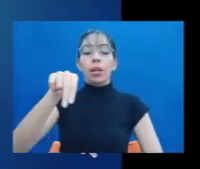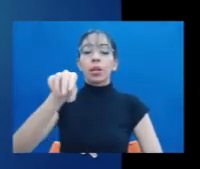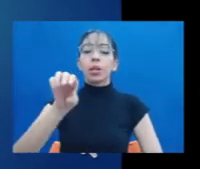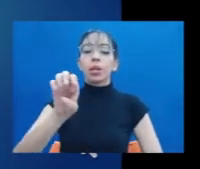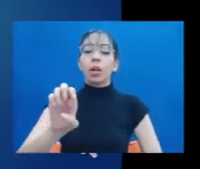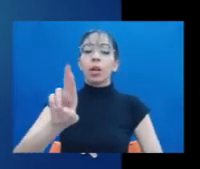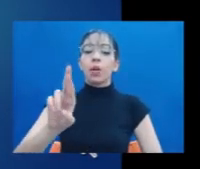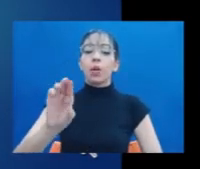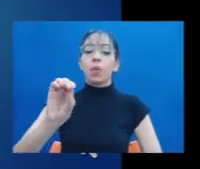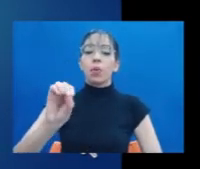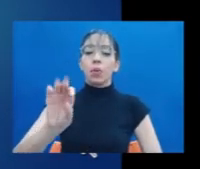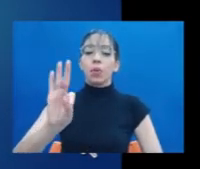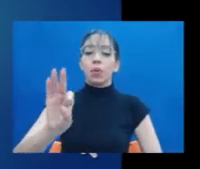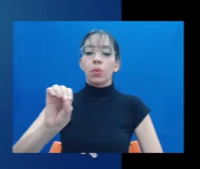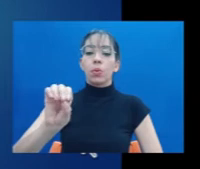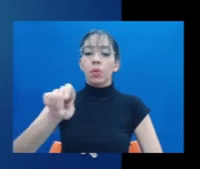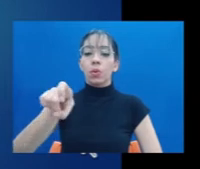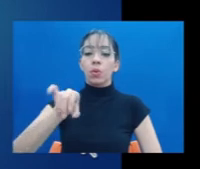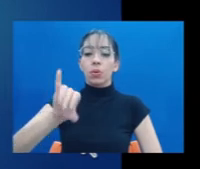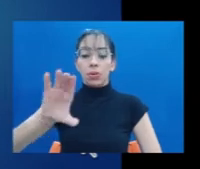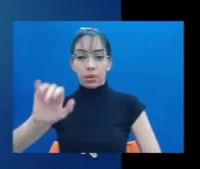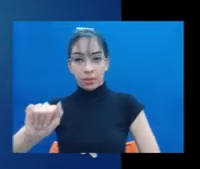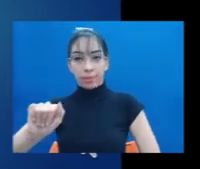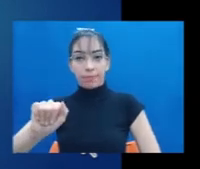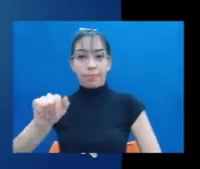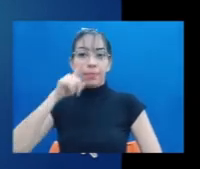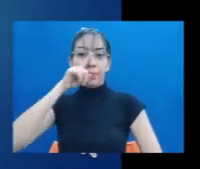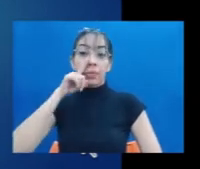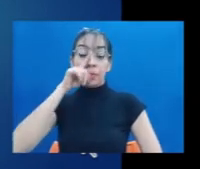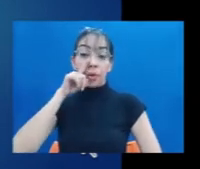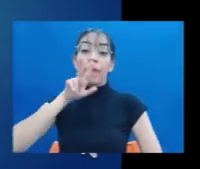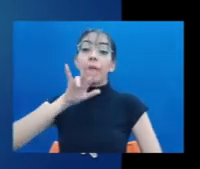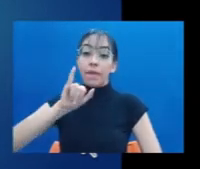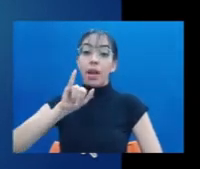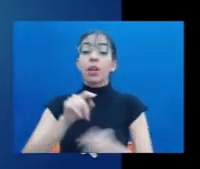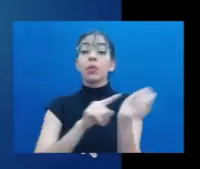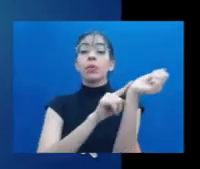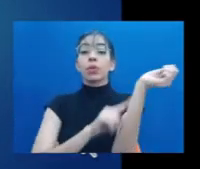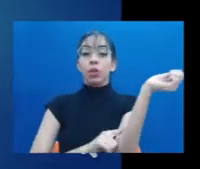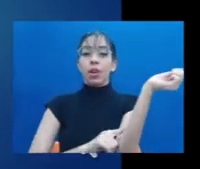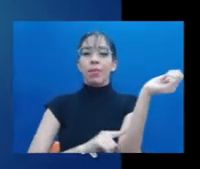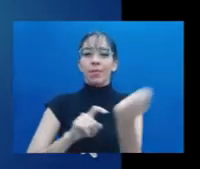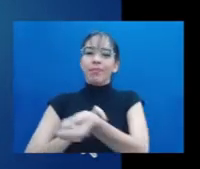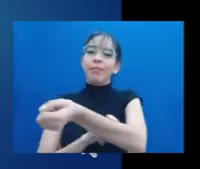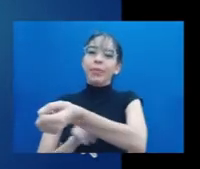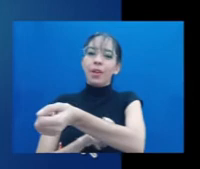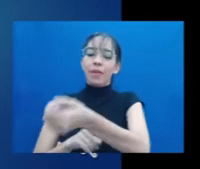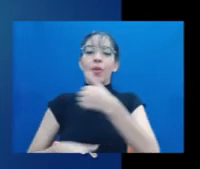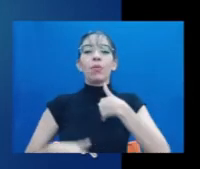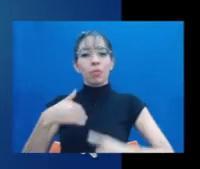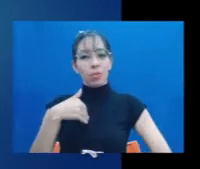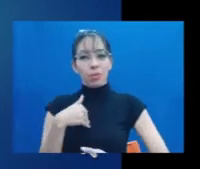carcinogênica, severamente neurotóxica, nós vimos lá em relação a afetar o sistema nervoso